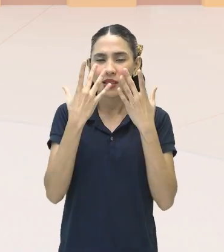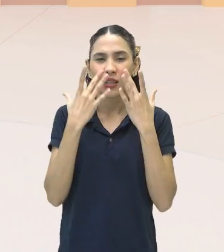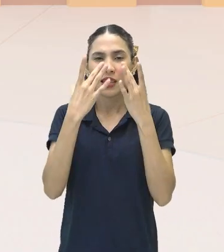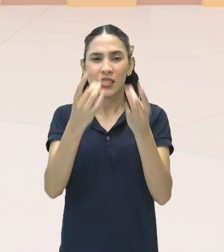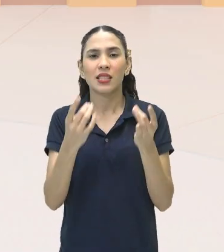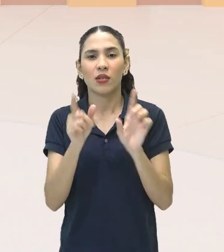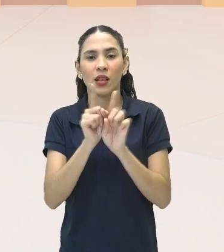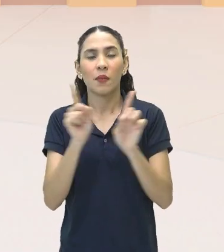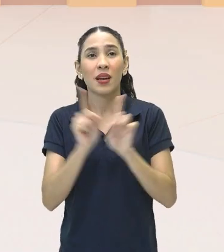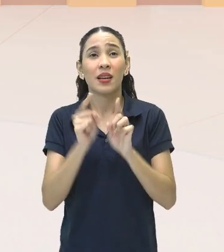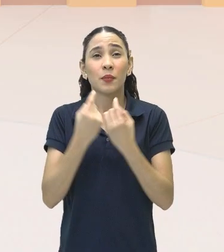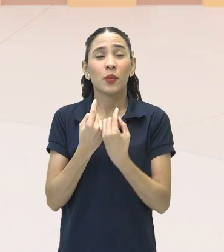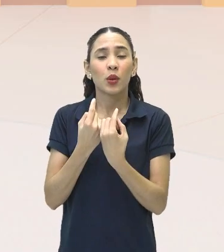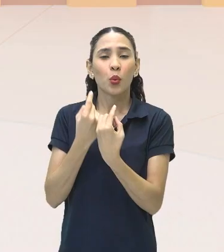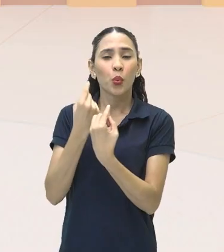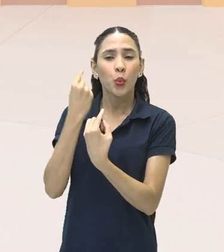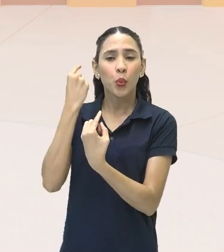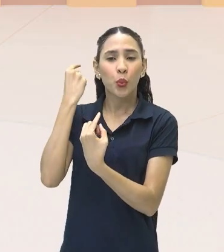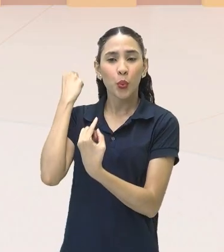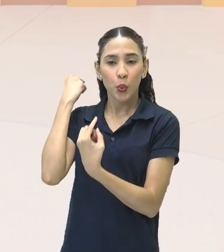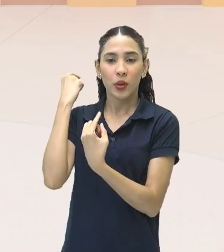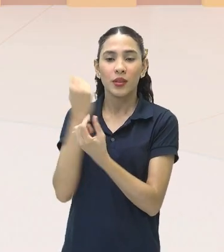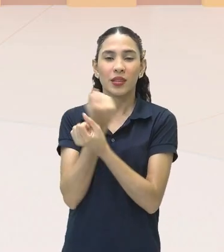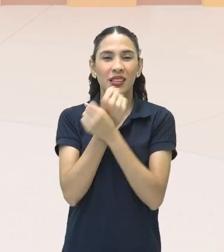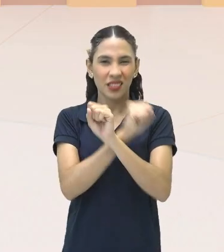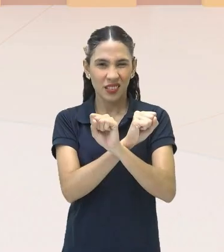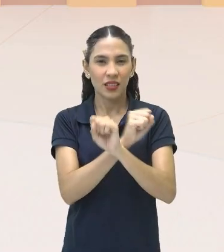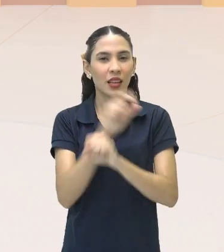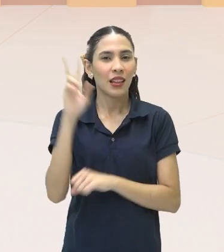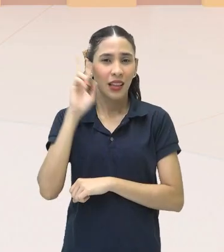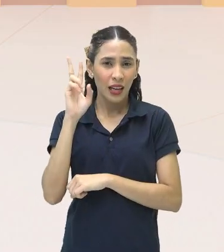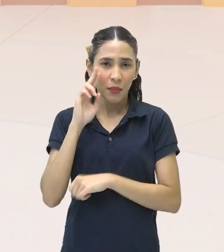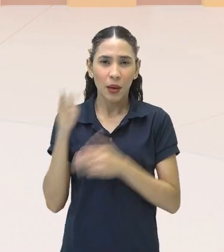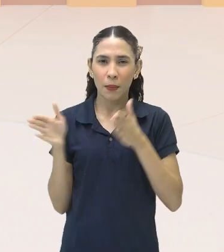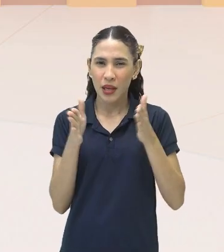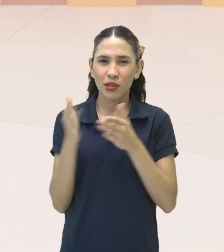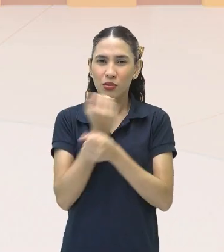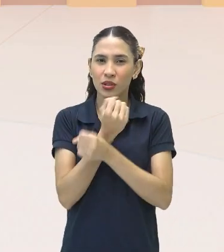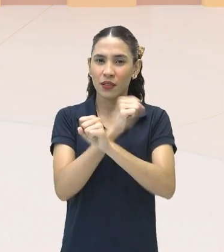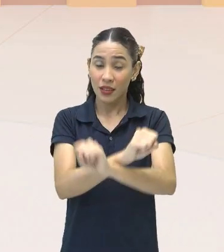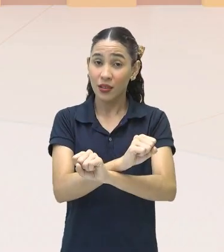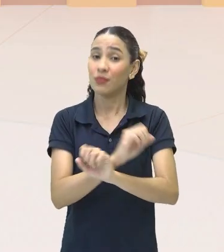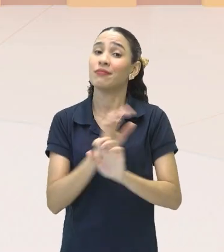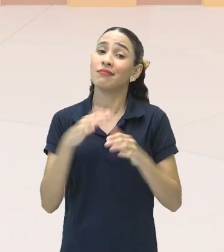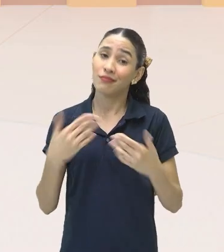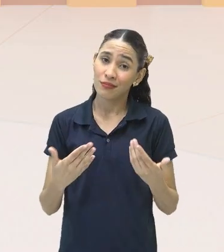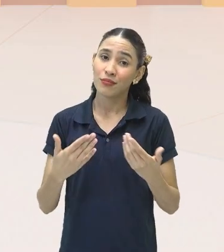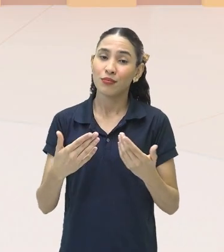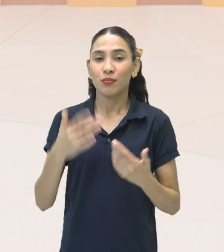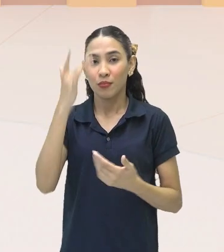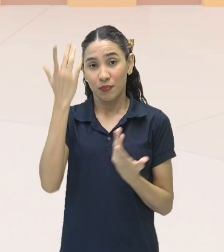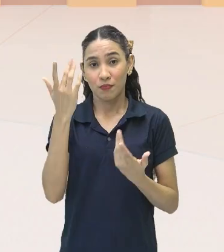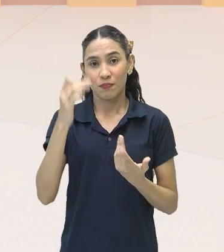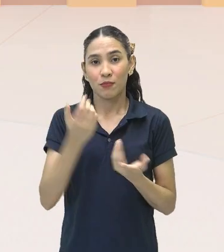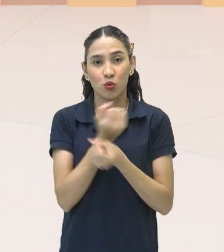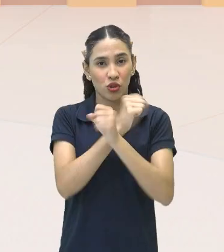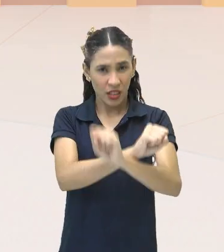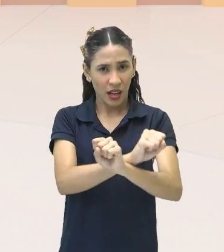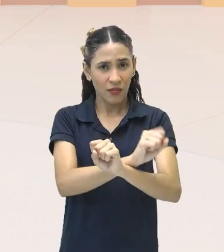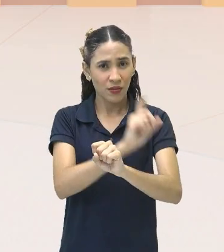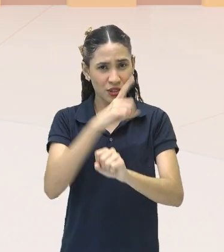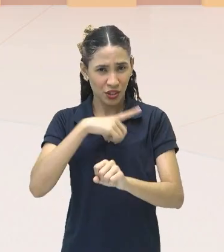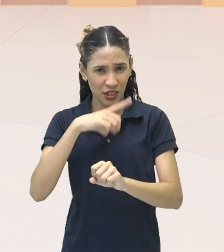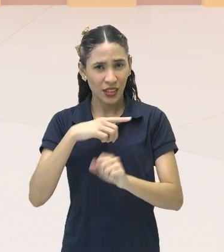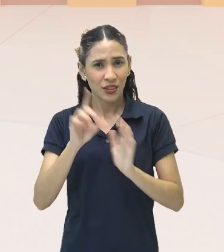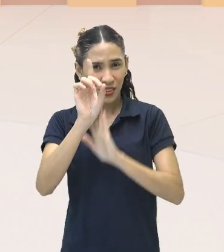for assim, lá na escravidão, lembra da época da escravidão no Brasil? Pois é, então o escravo era